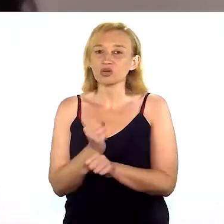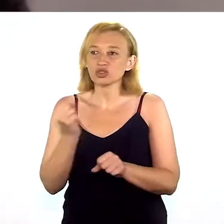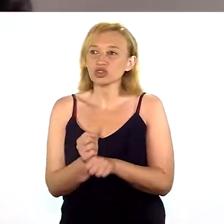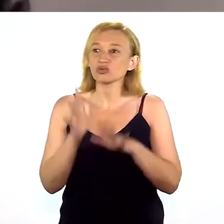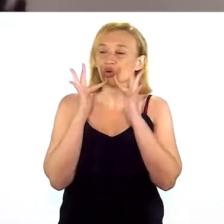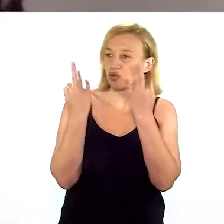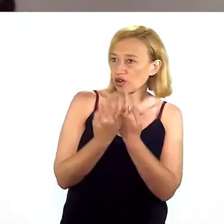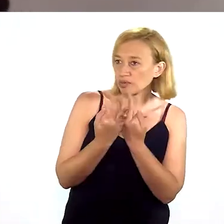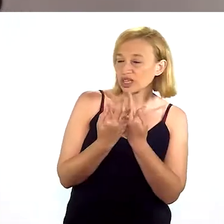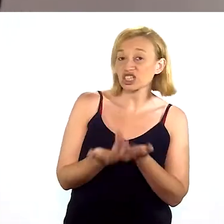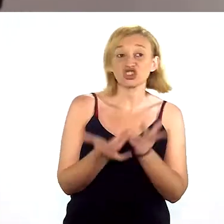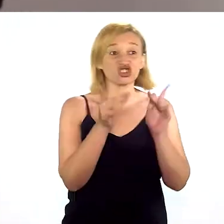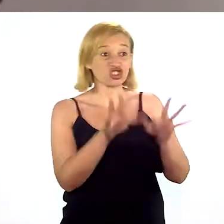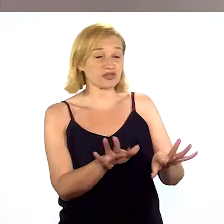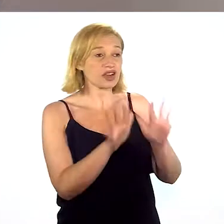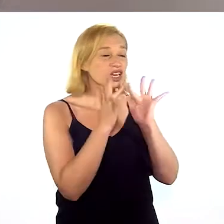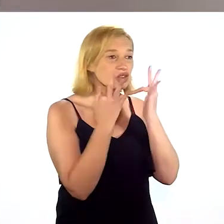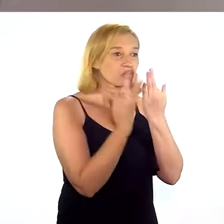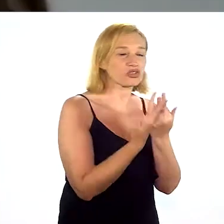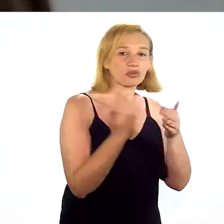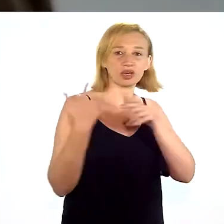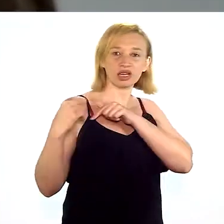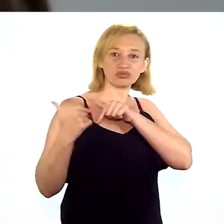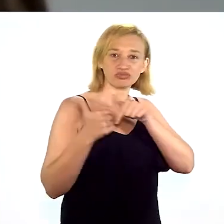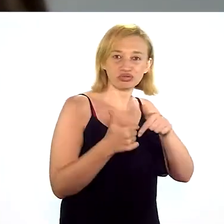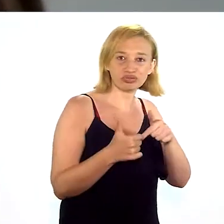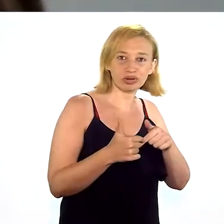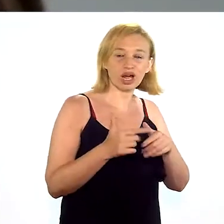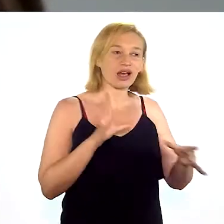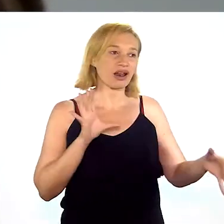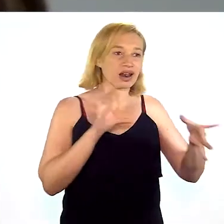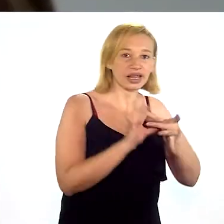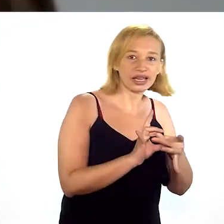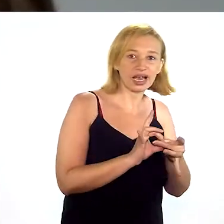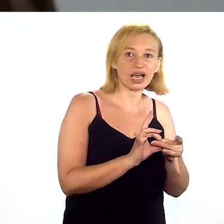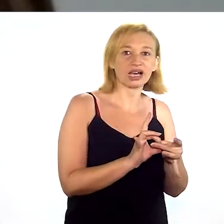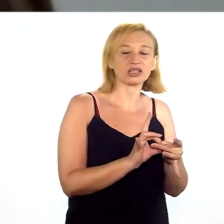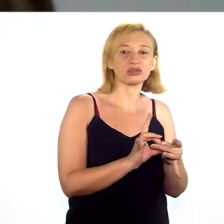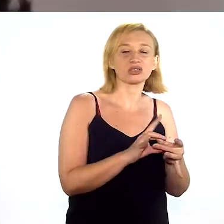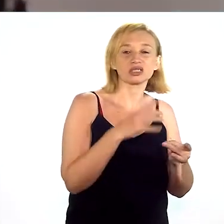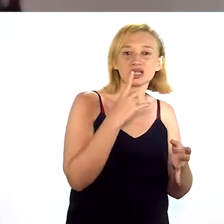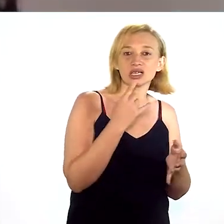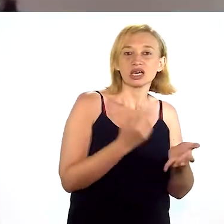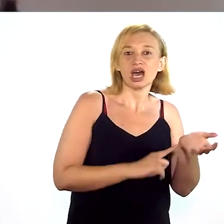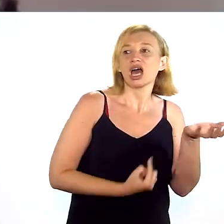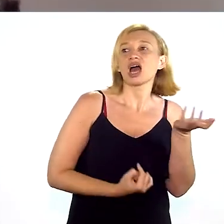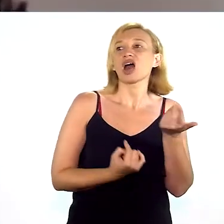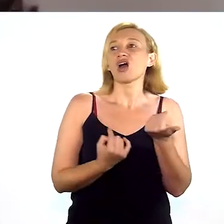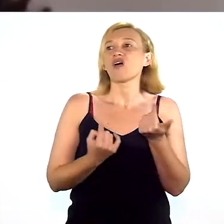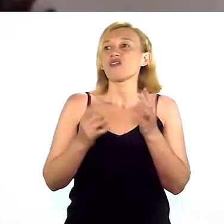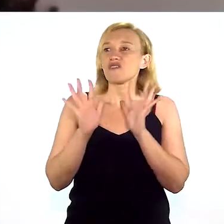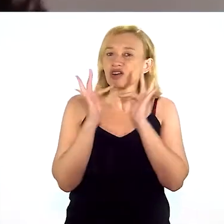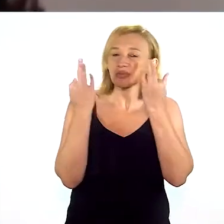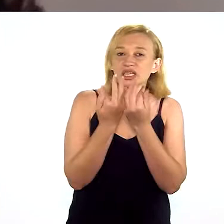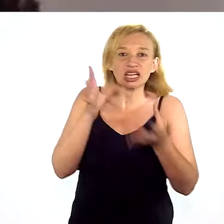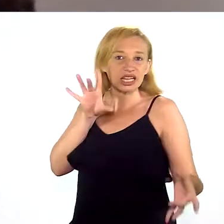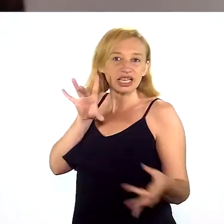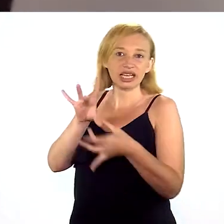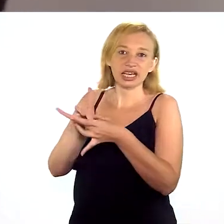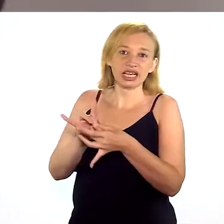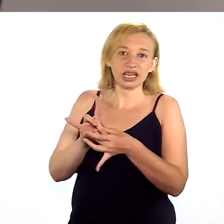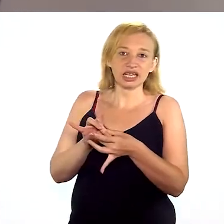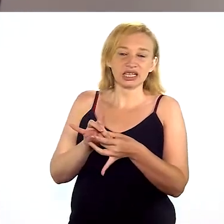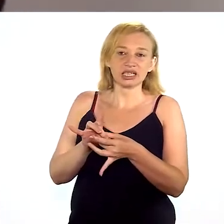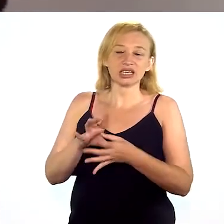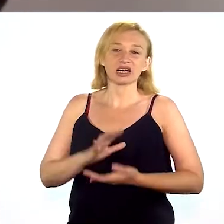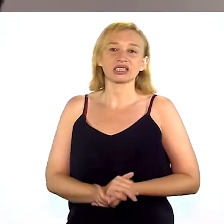família, diferente de uma família costumeira, né, assim, de uma família ligada por laços sanguíneos. Aqui a gente vê a construção de uma família